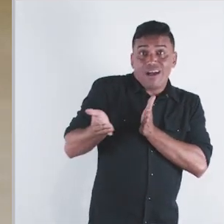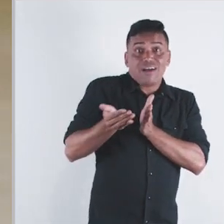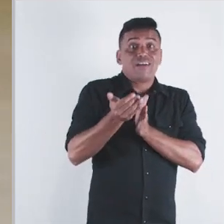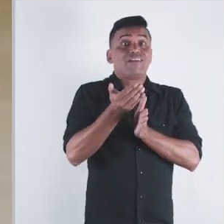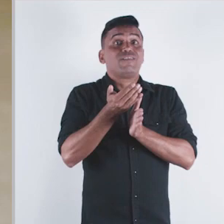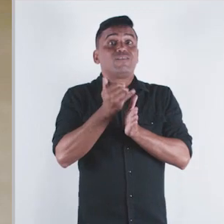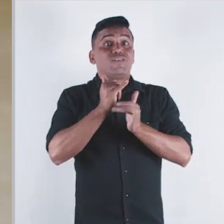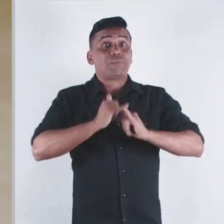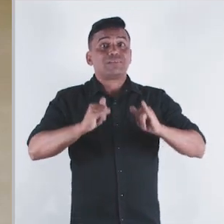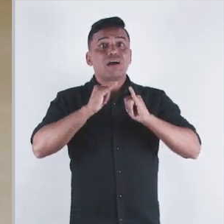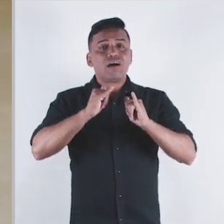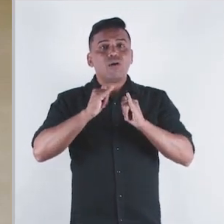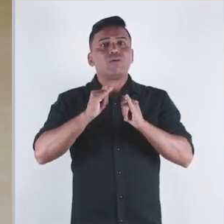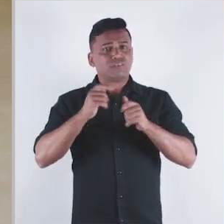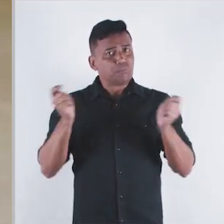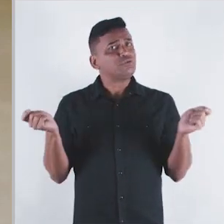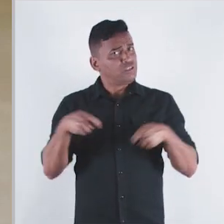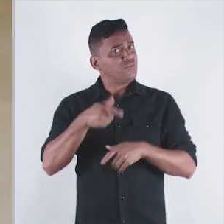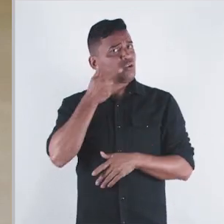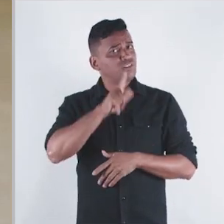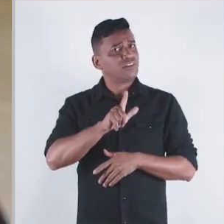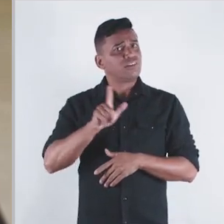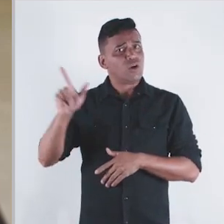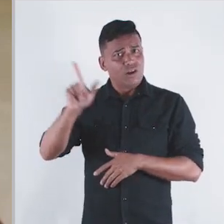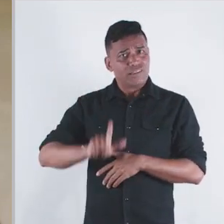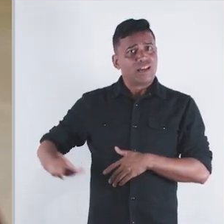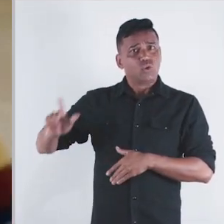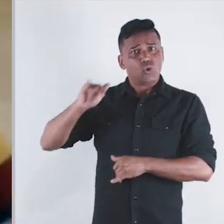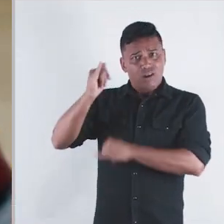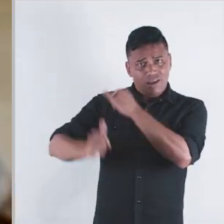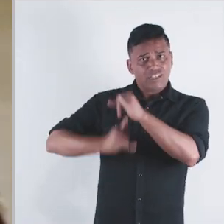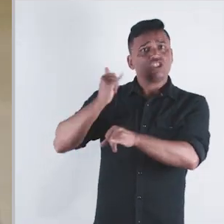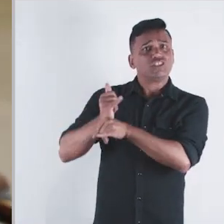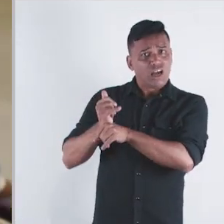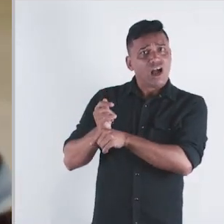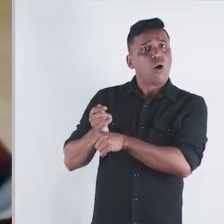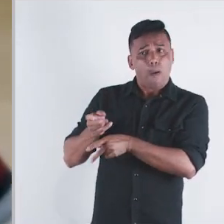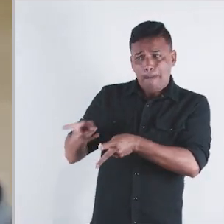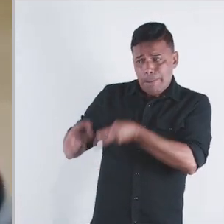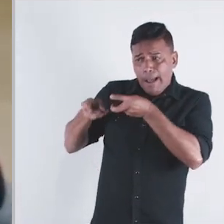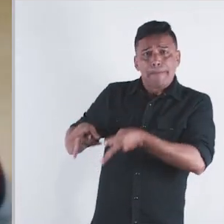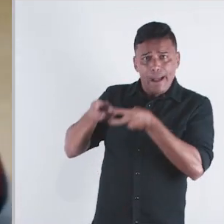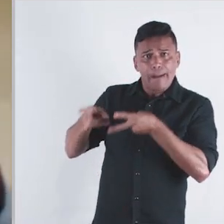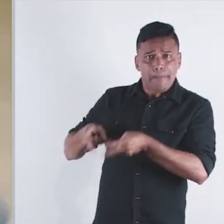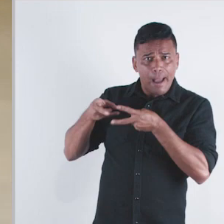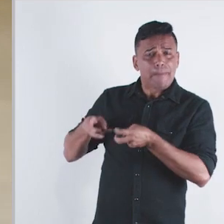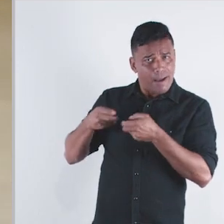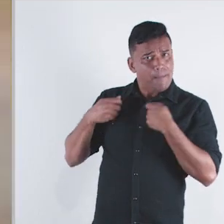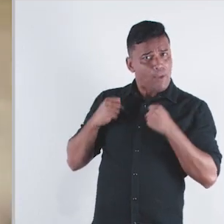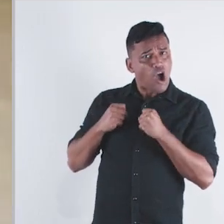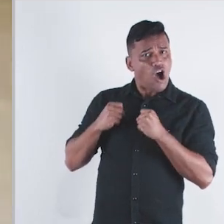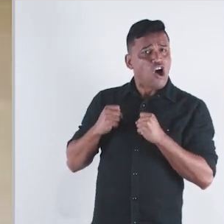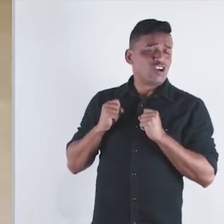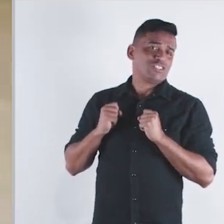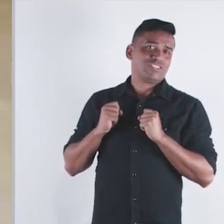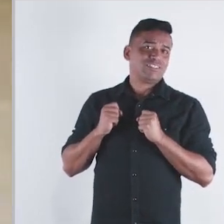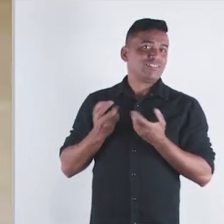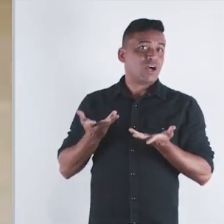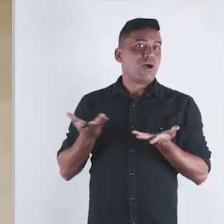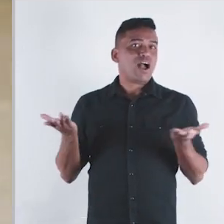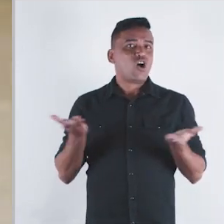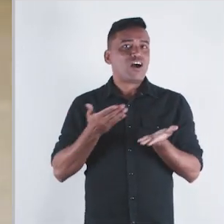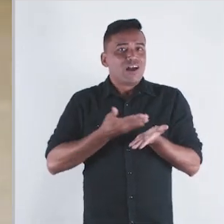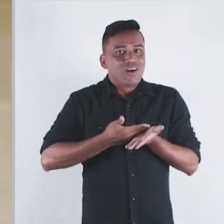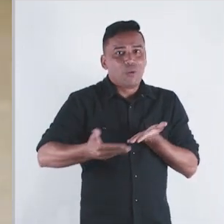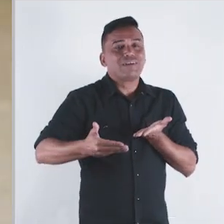possível fazer isso. E a literatura digital está aí para ser explorada nesse sentido. Me parece que está dado. Agora é questão da